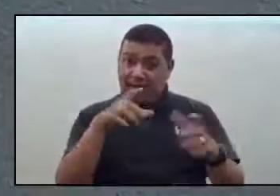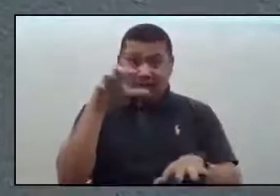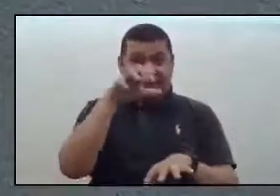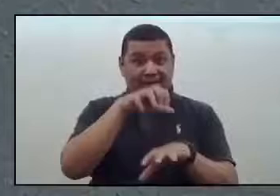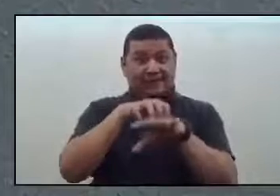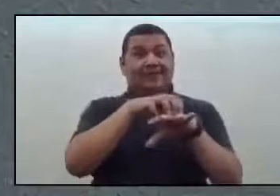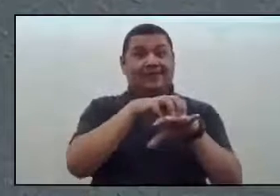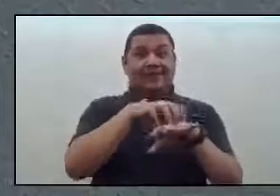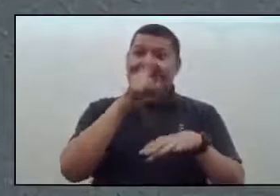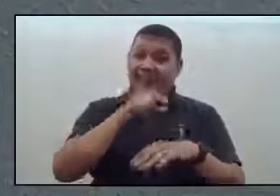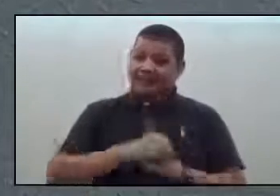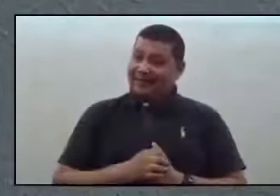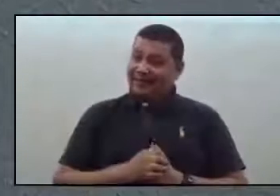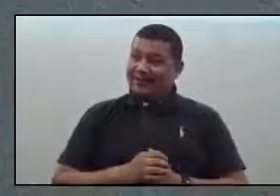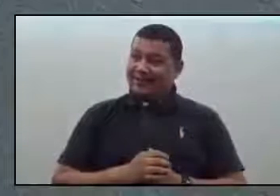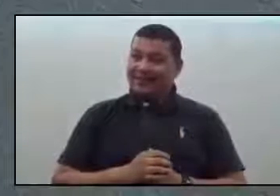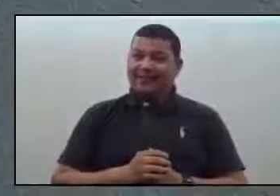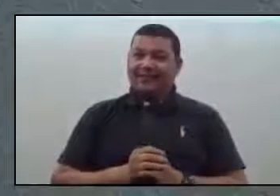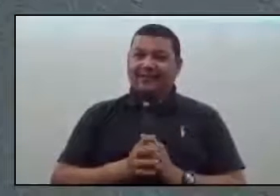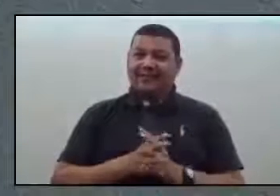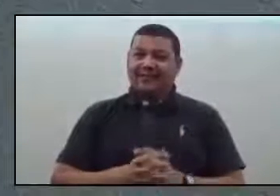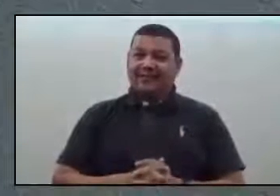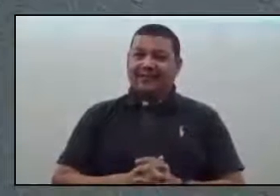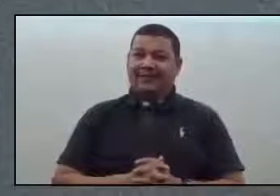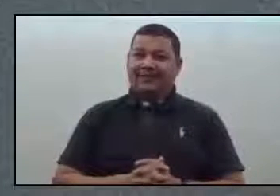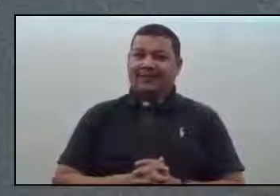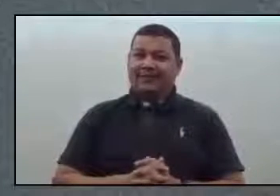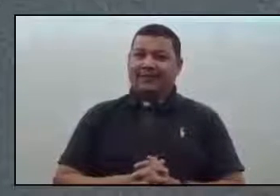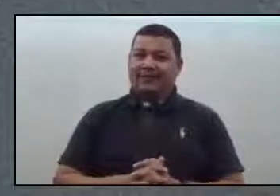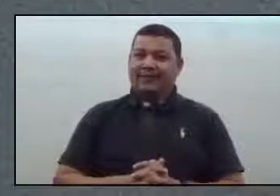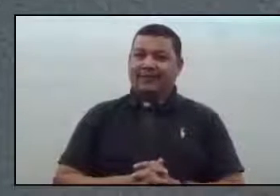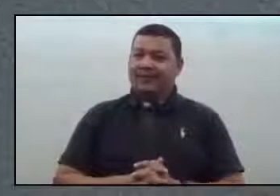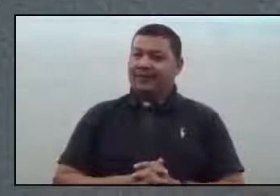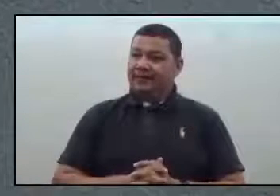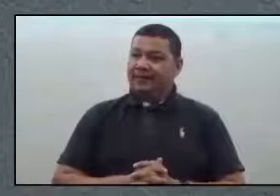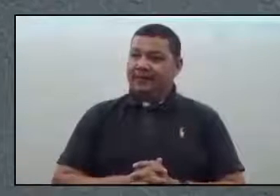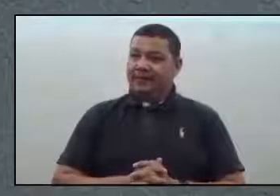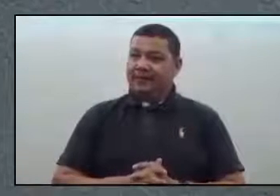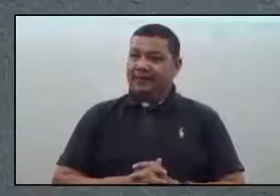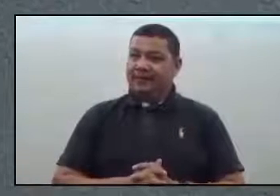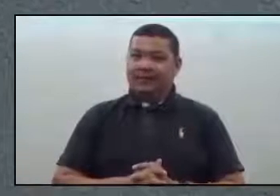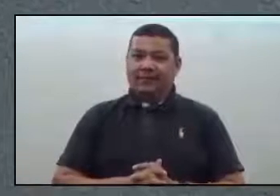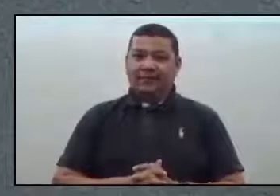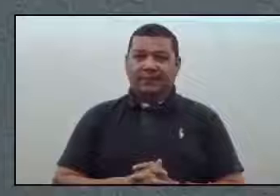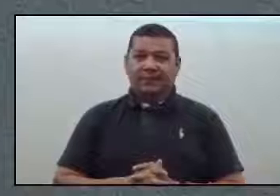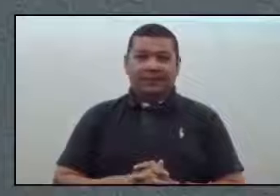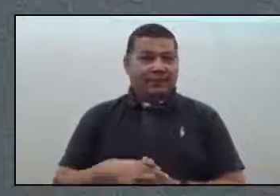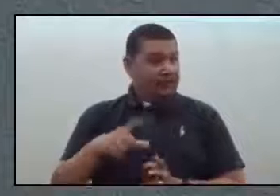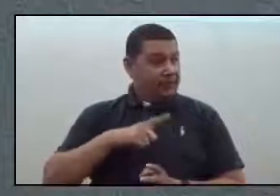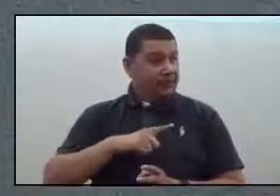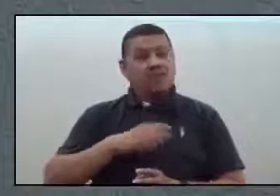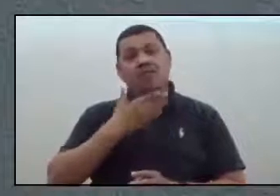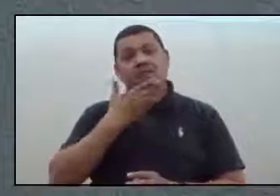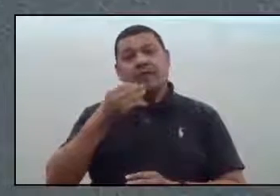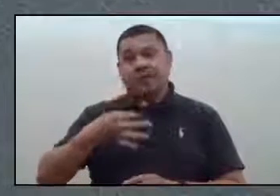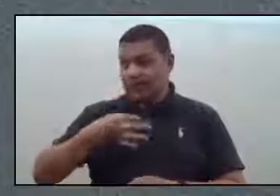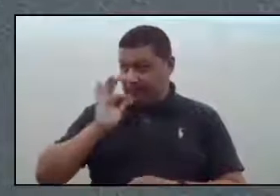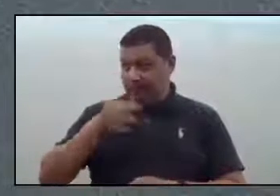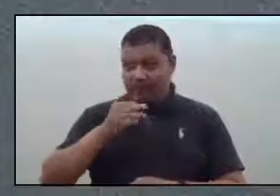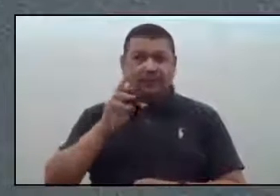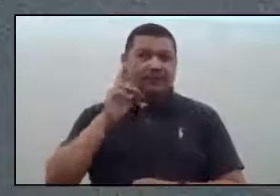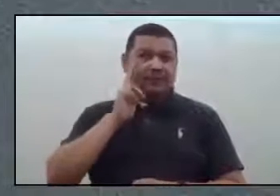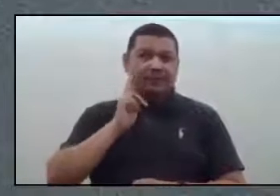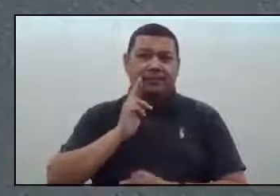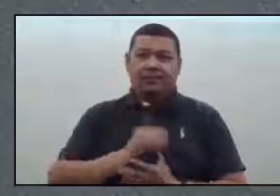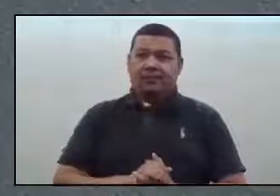frequentado já pelas pessoas que visitam nossa cidade, né, porque a gente tem a oportunidade de tomar o melhor café do estado de